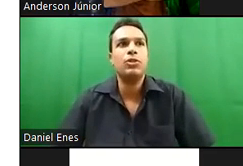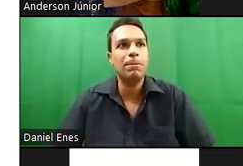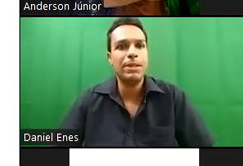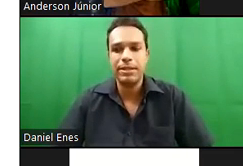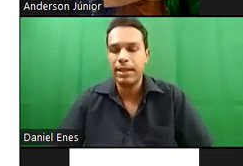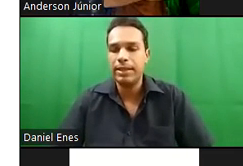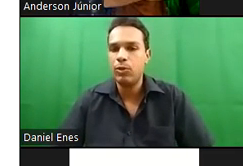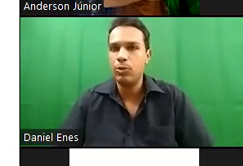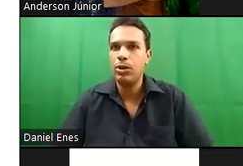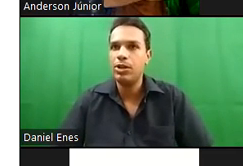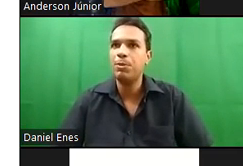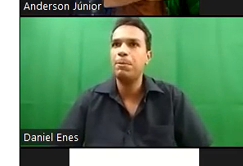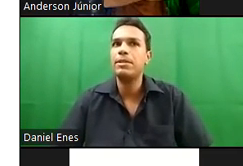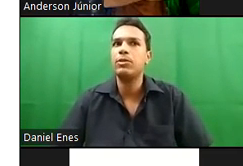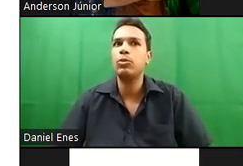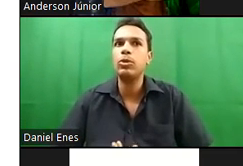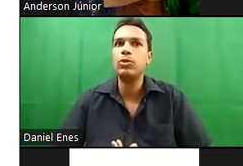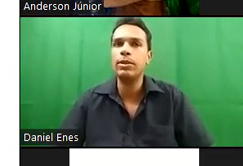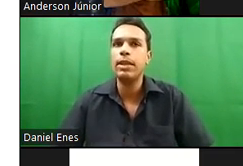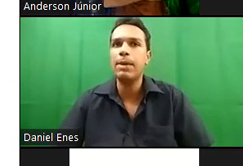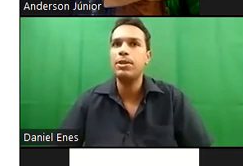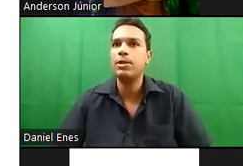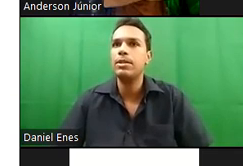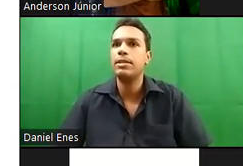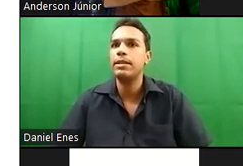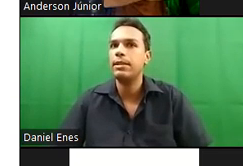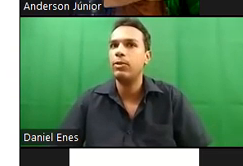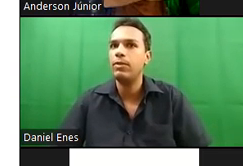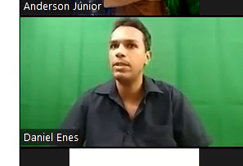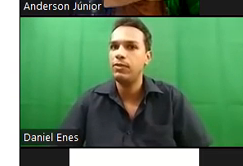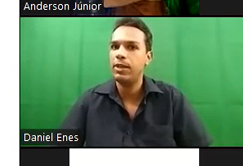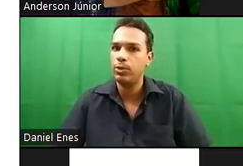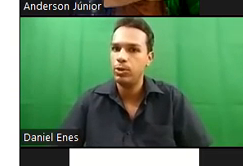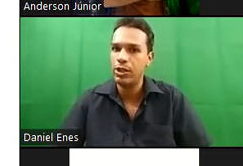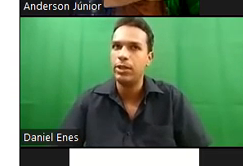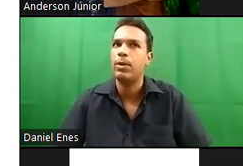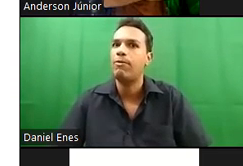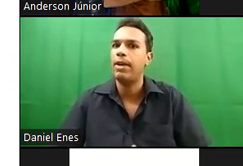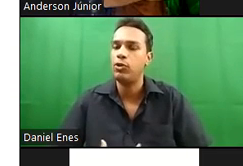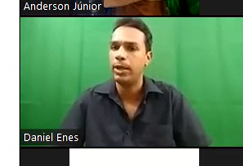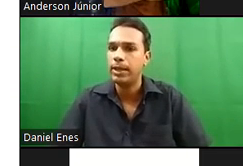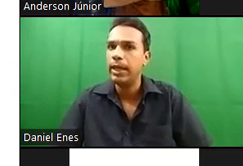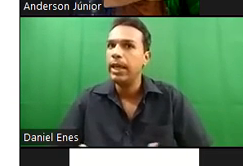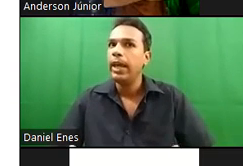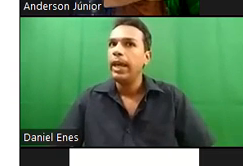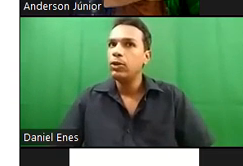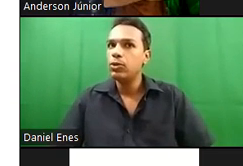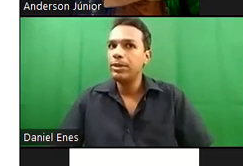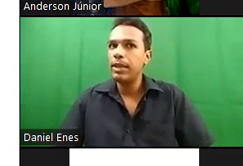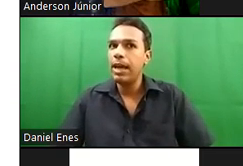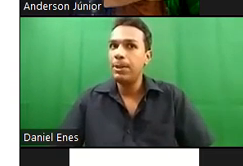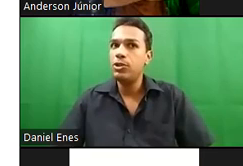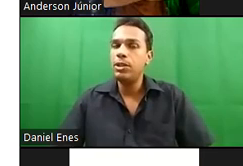deixa eu me apresentar, né? Como o Rogério me apresentou, eu sou intérprete de língua de sinais lá na Universidade Federal do Rio de Janeiro, na UFRJ. Eu